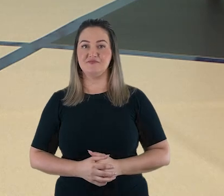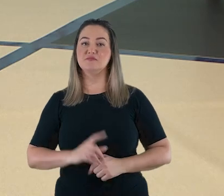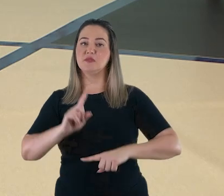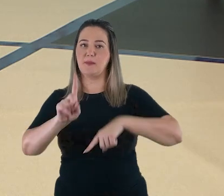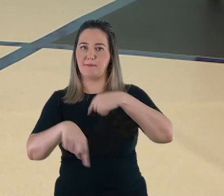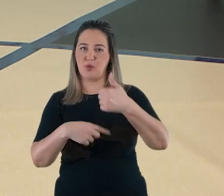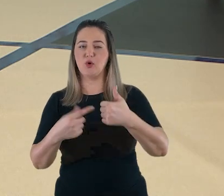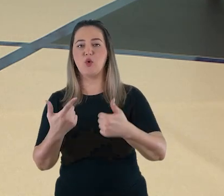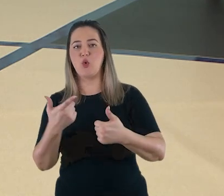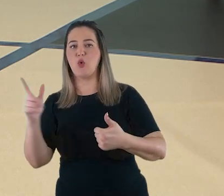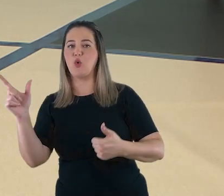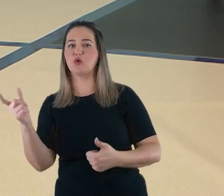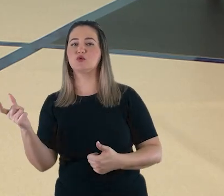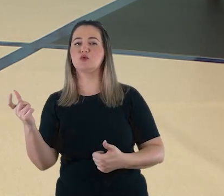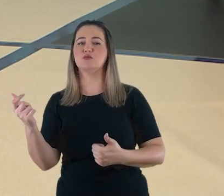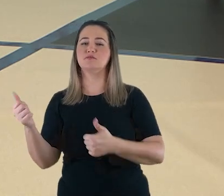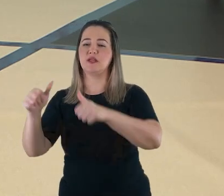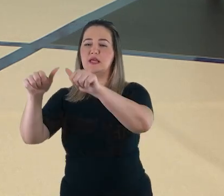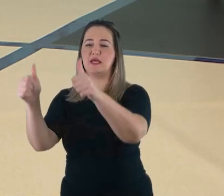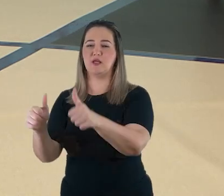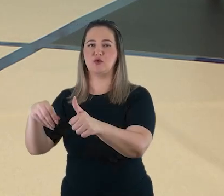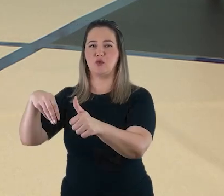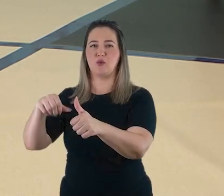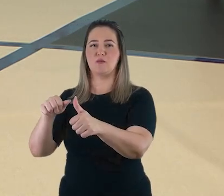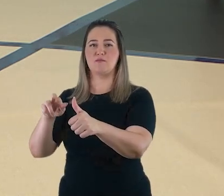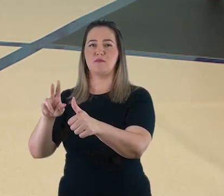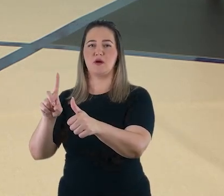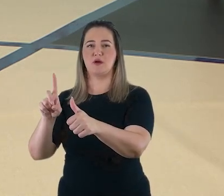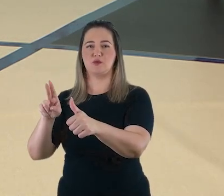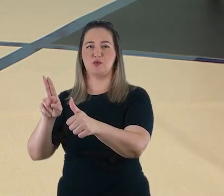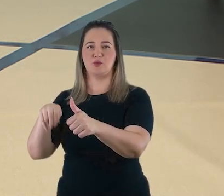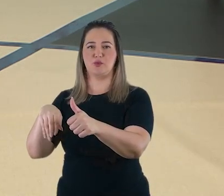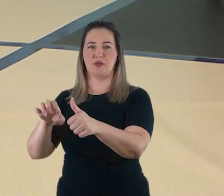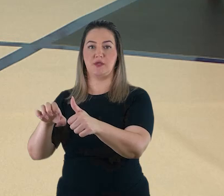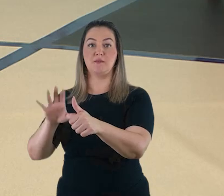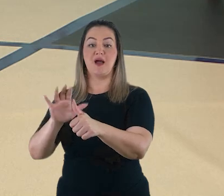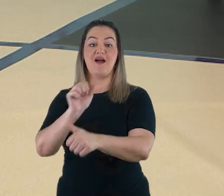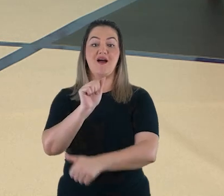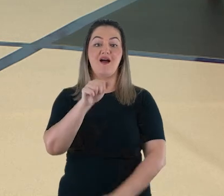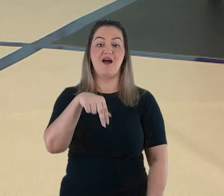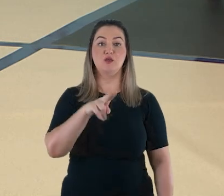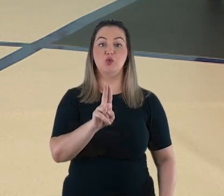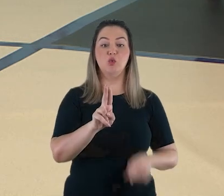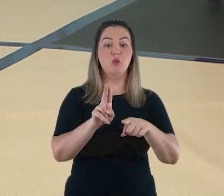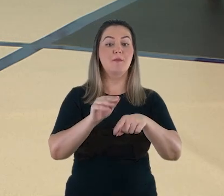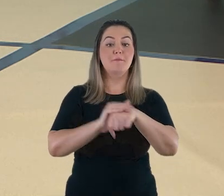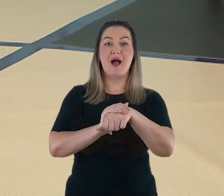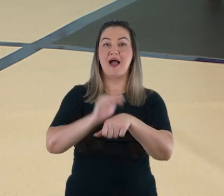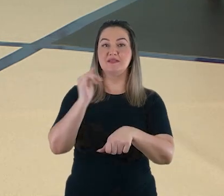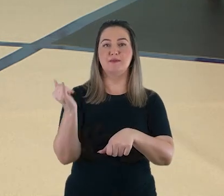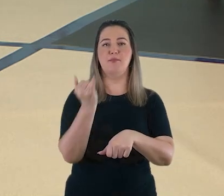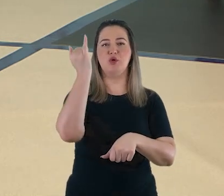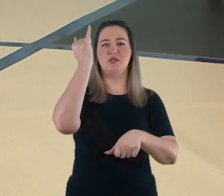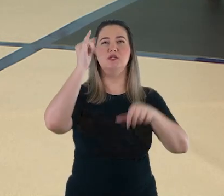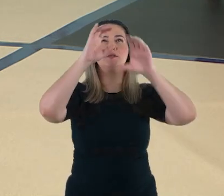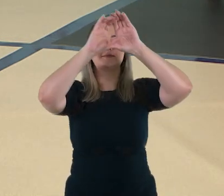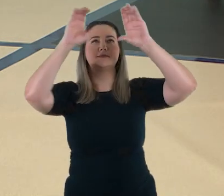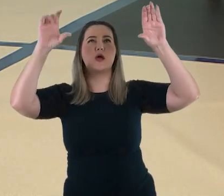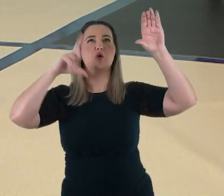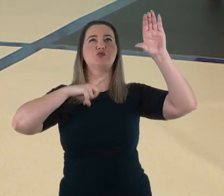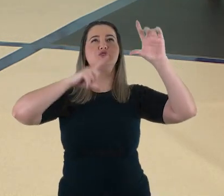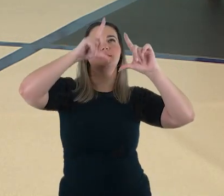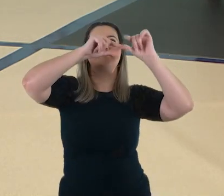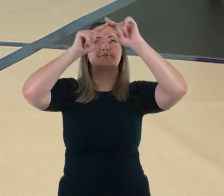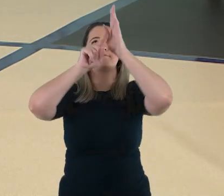Marduk, mas num primeiro momento, Anu era o primeiro e o mais importante na ordem cósmica. Eles tinham uma